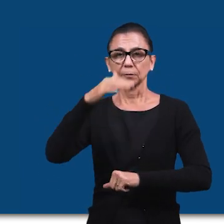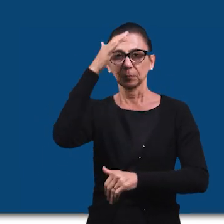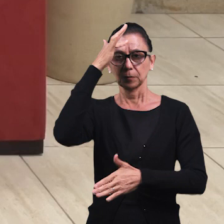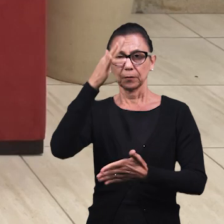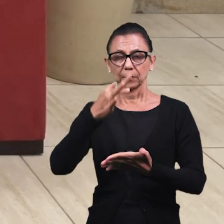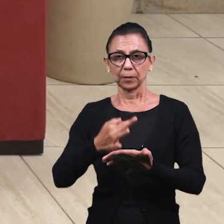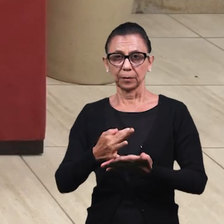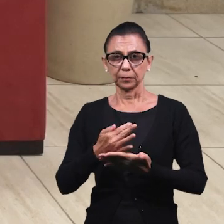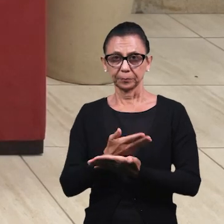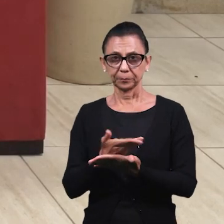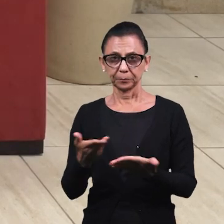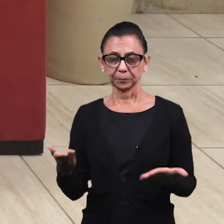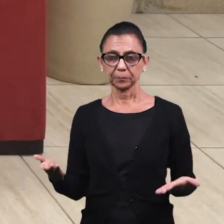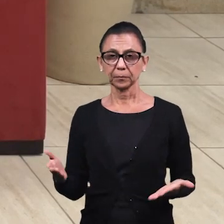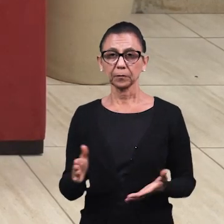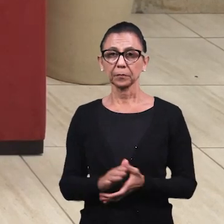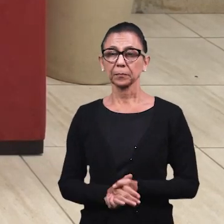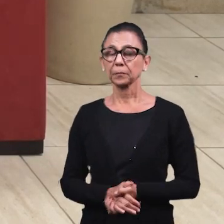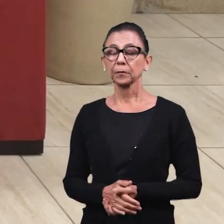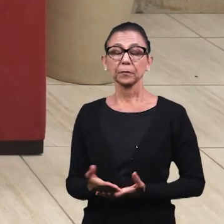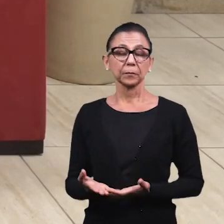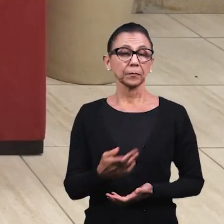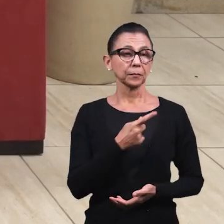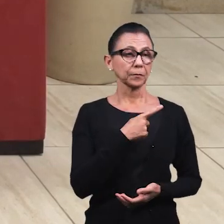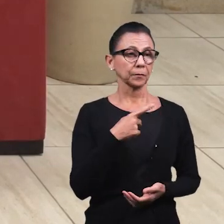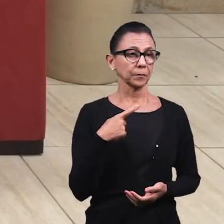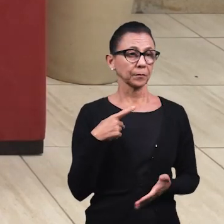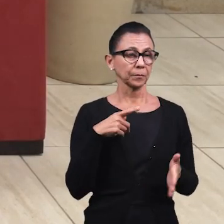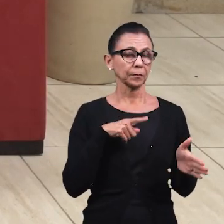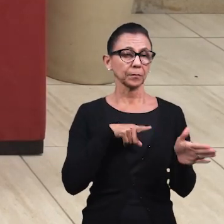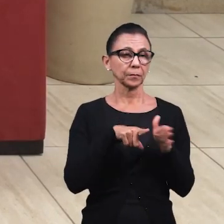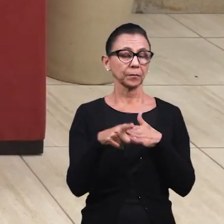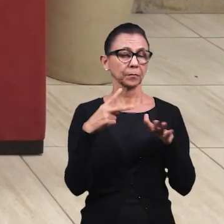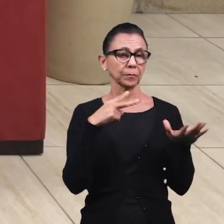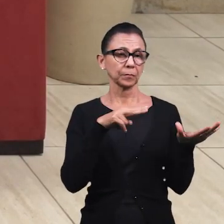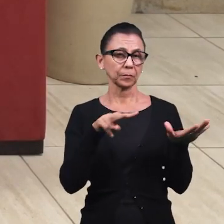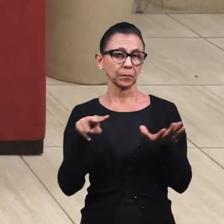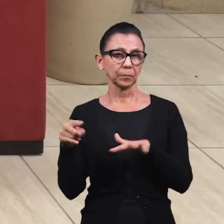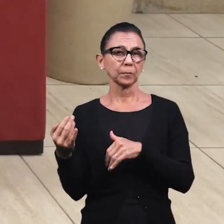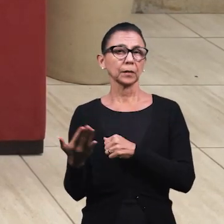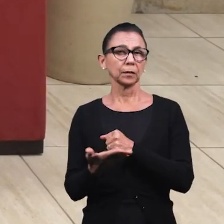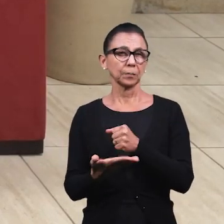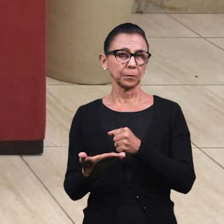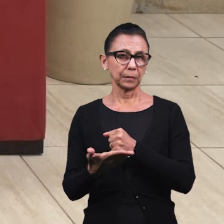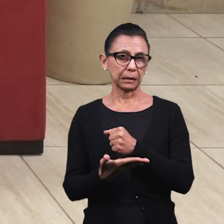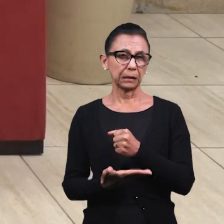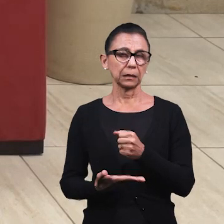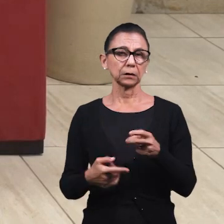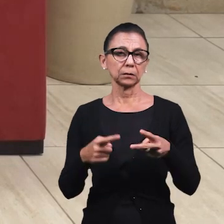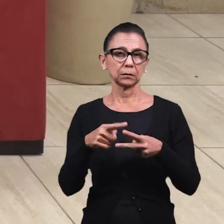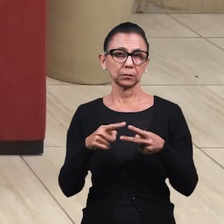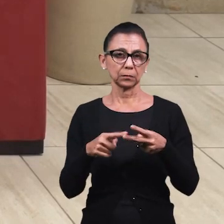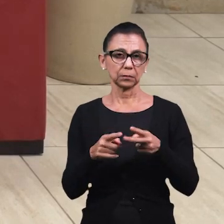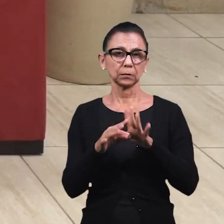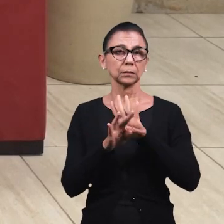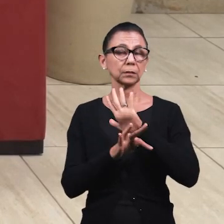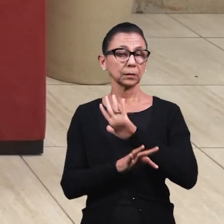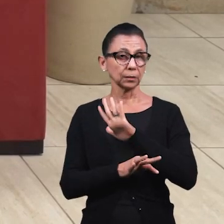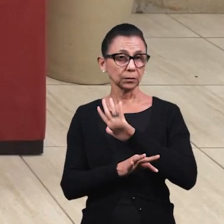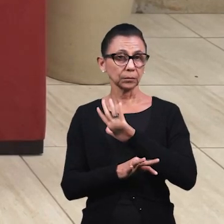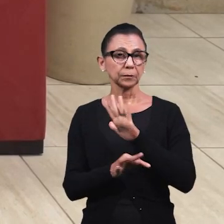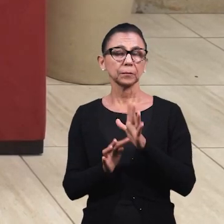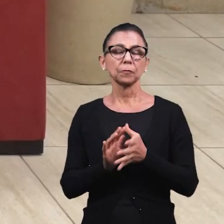da fé. Então, pastor Michel, as nossas perguntas da semana foram baseadas nestes 2 textos. E